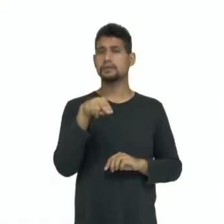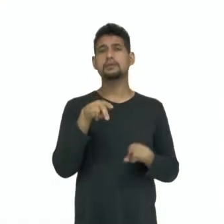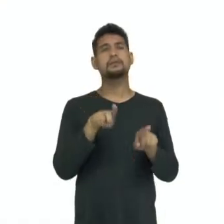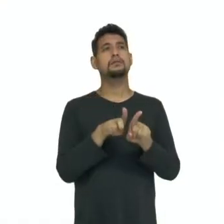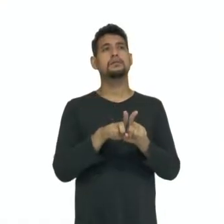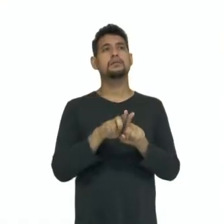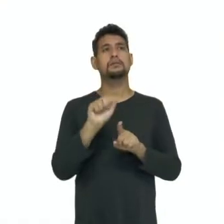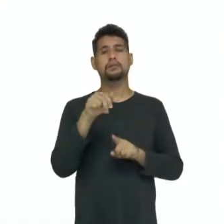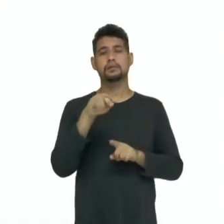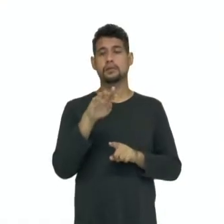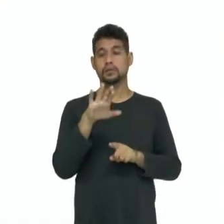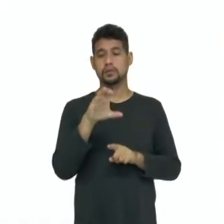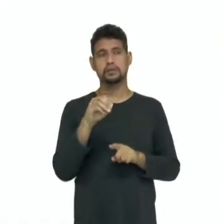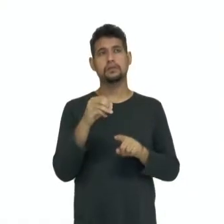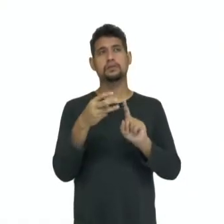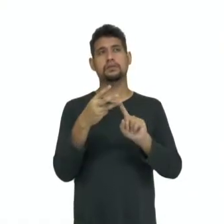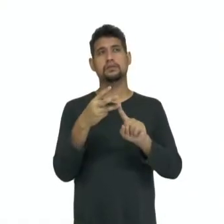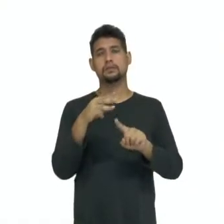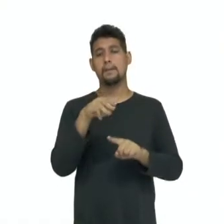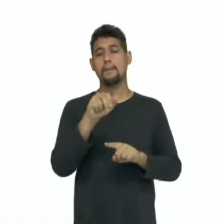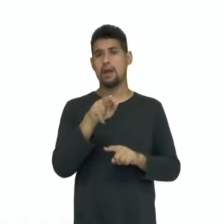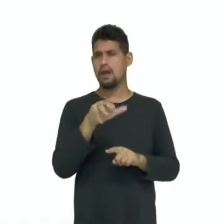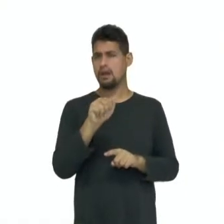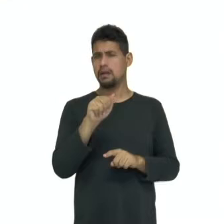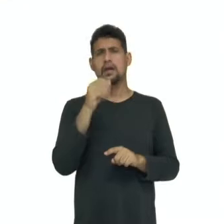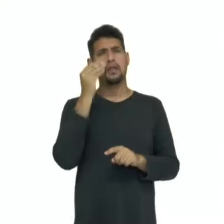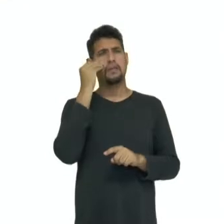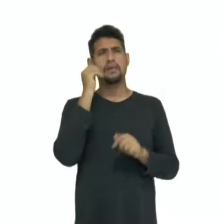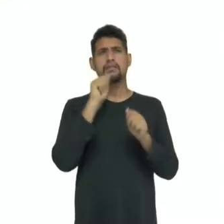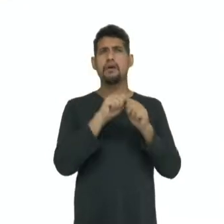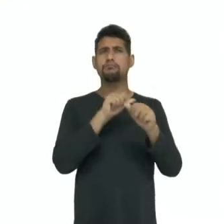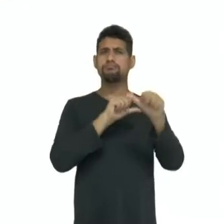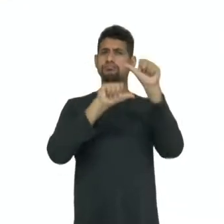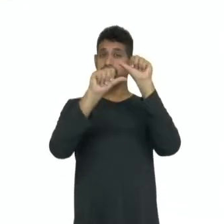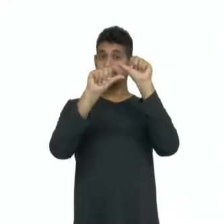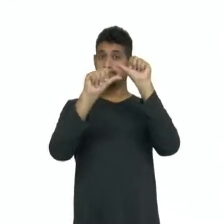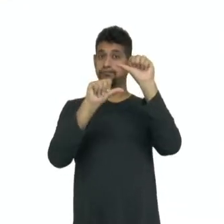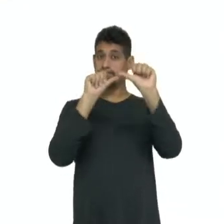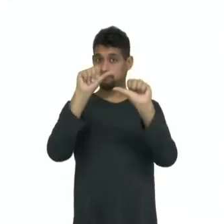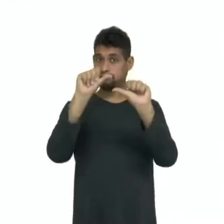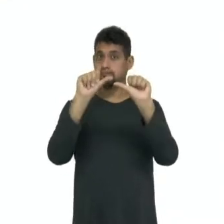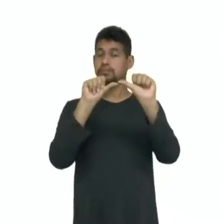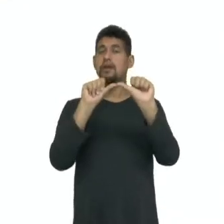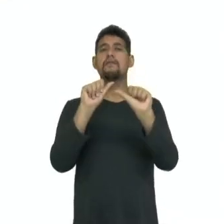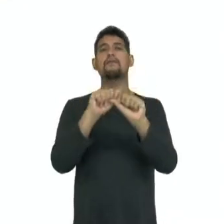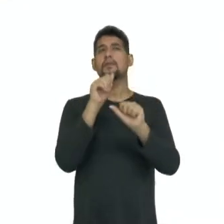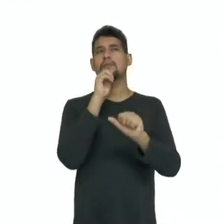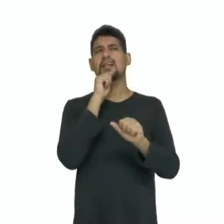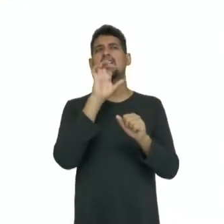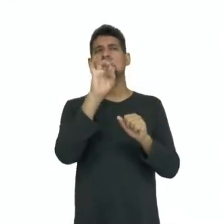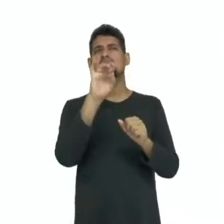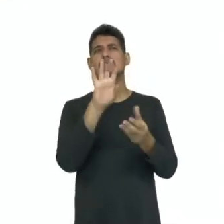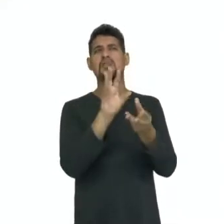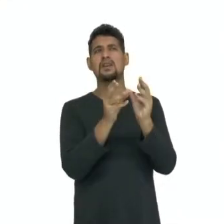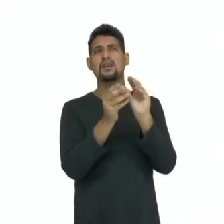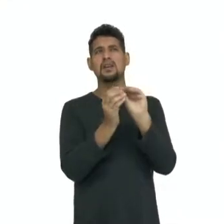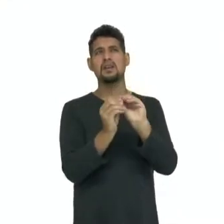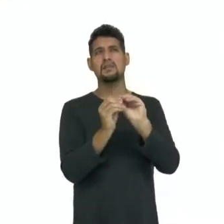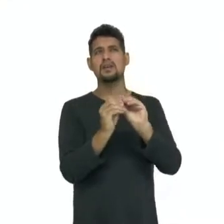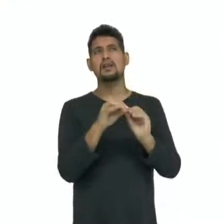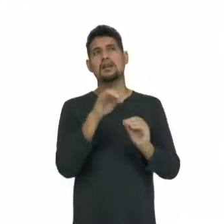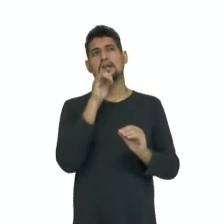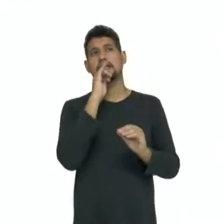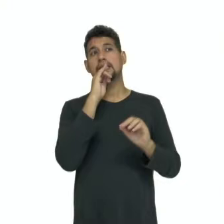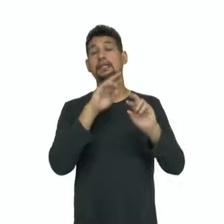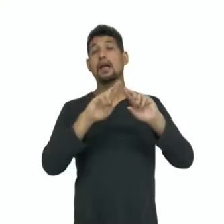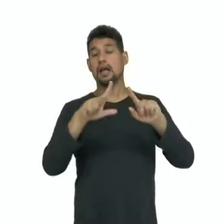a Mariana. Tenho 2. Depois, o Antônio Carlos e o Anderson, o Antônio Carlos e a Mariana, mais 2. E